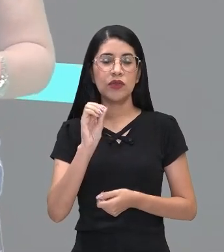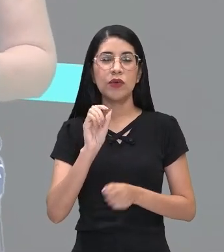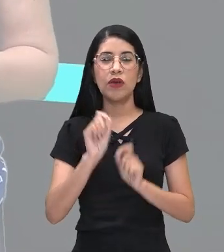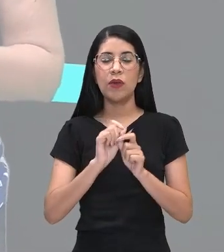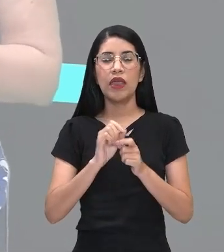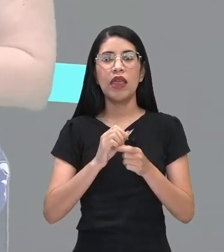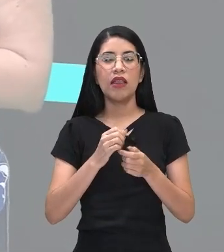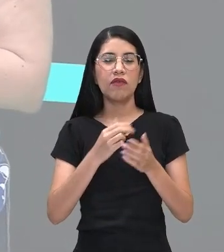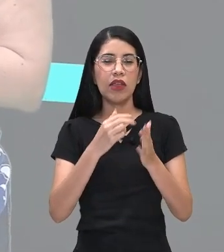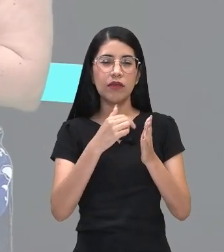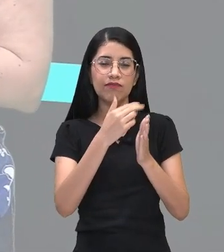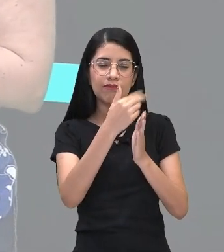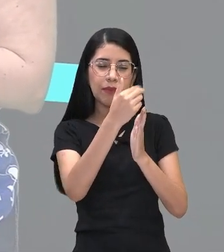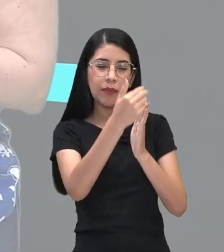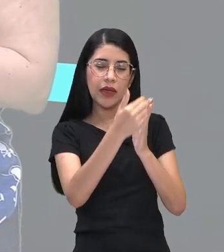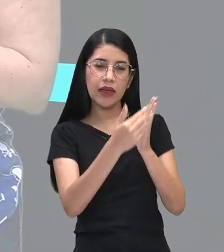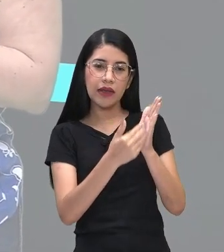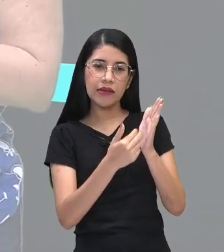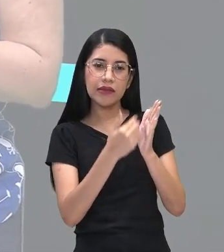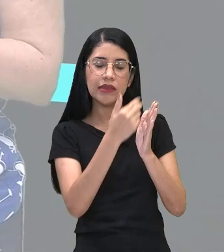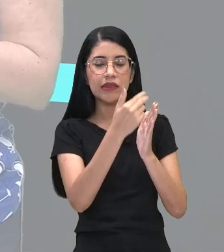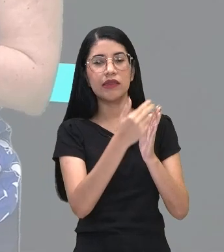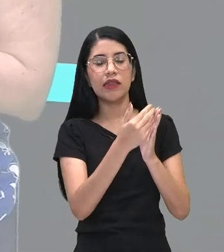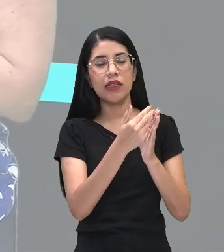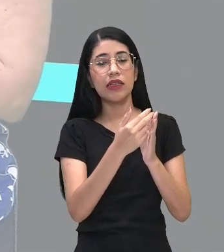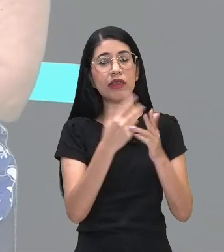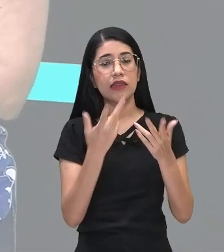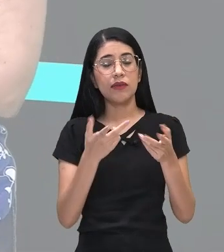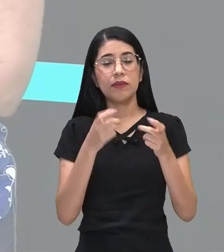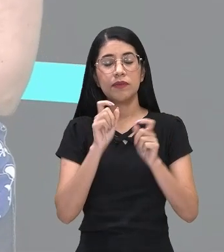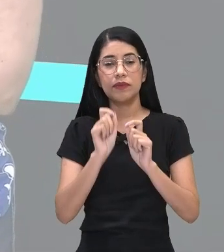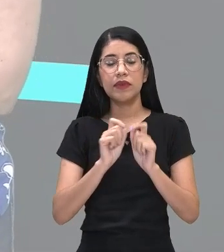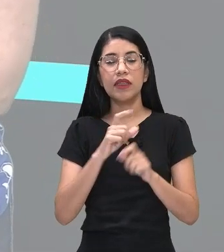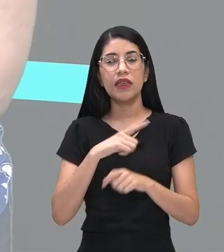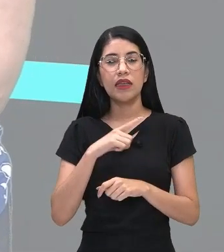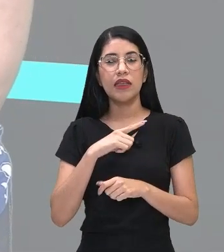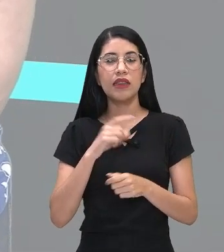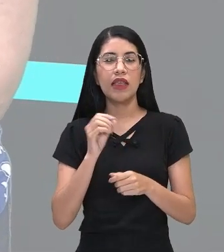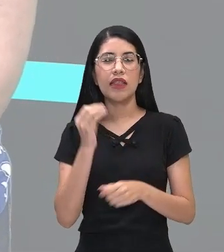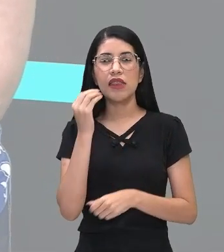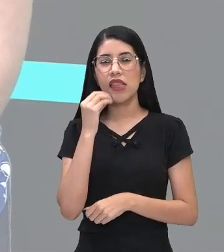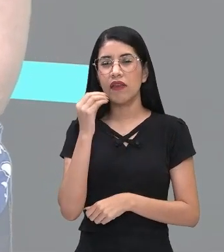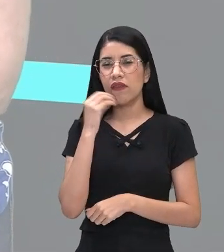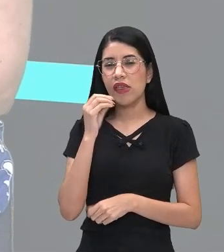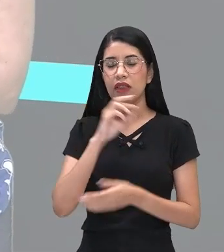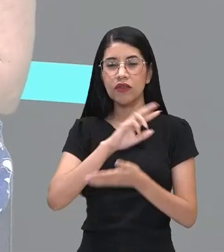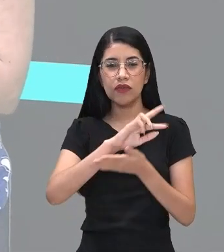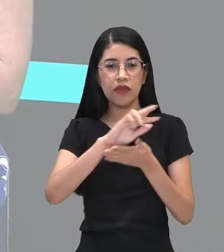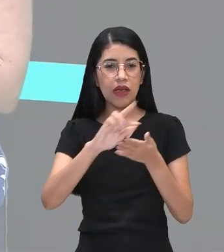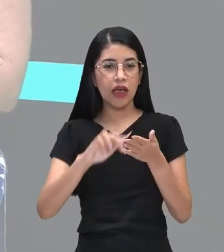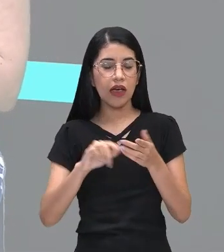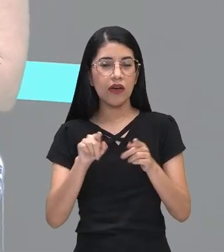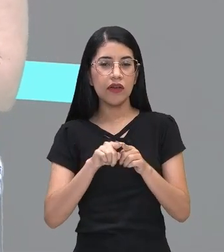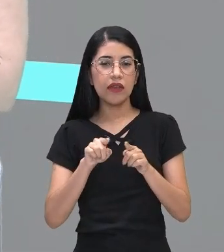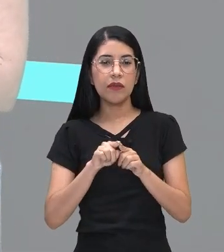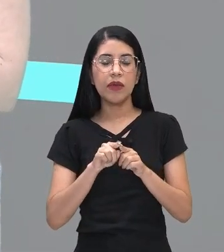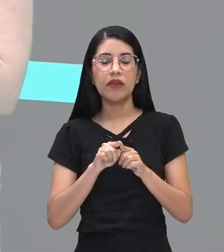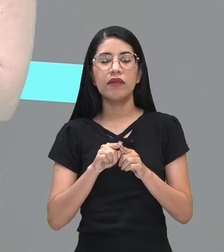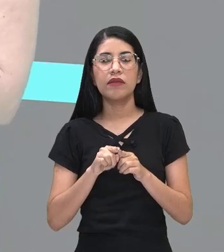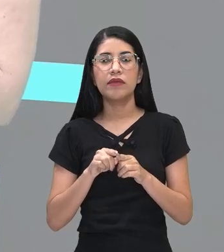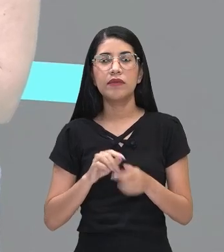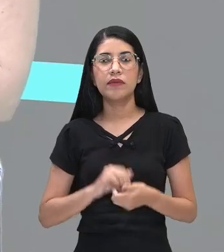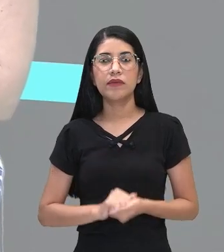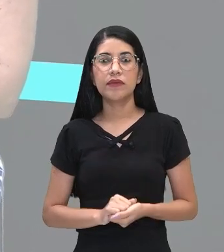fresco, e como vocês podem observar aqui, tem a deformação, ou seja, um estilo